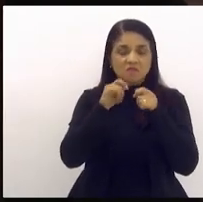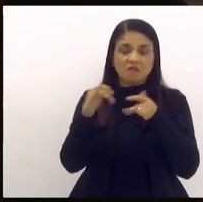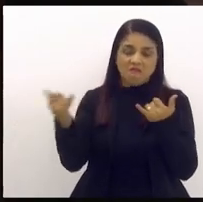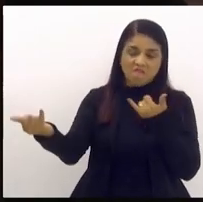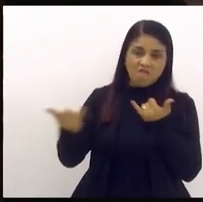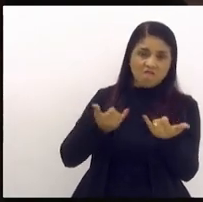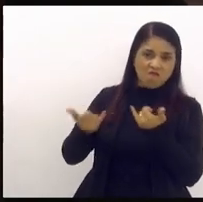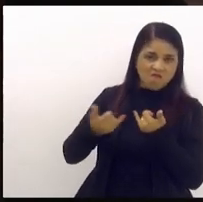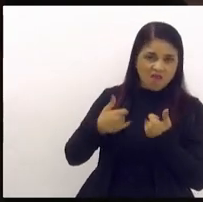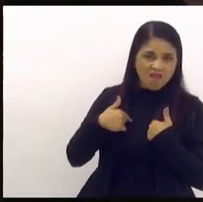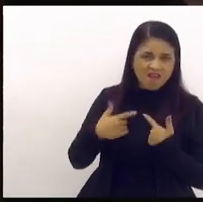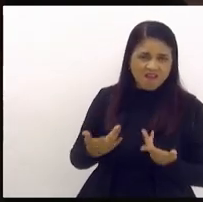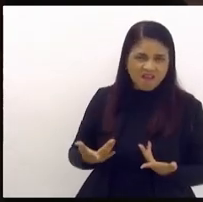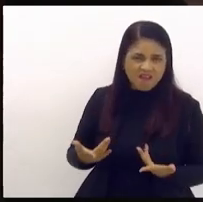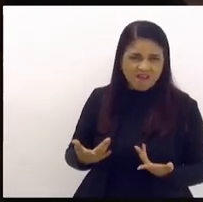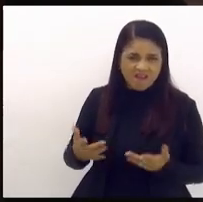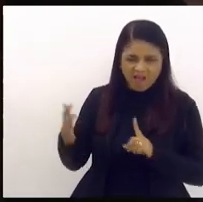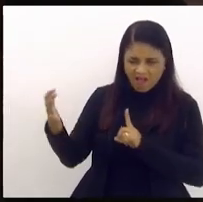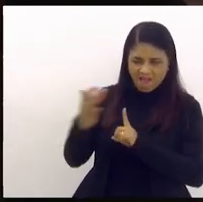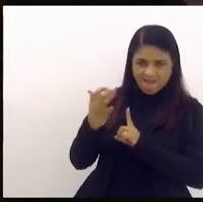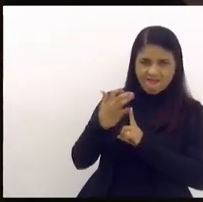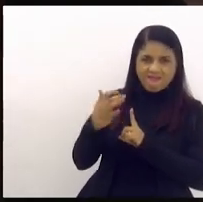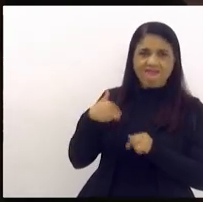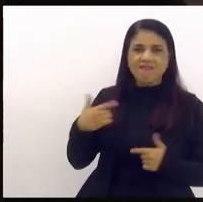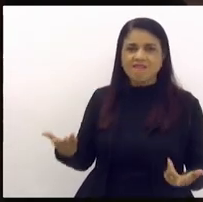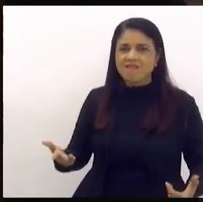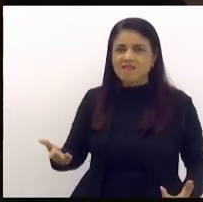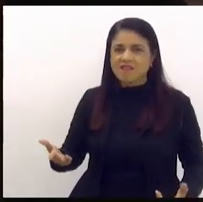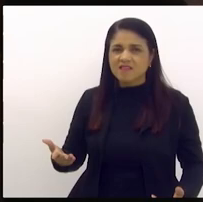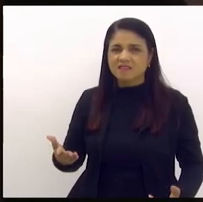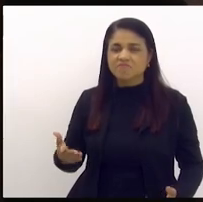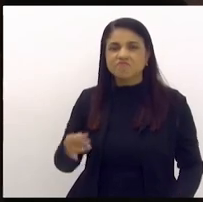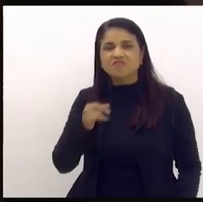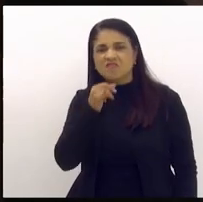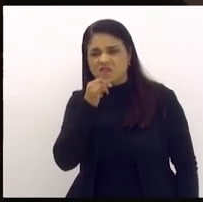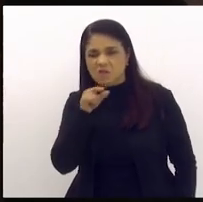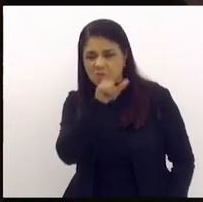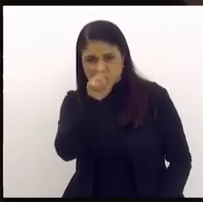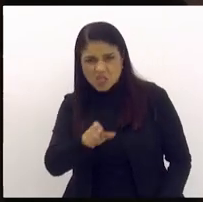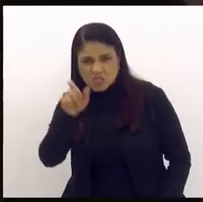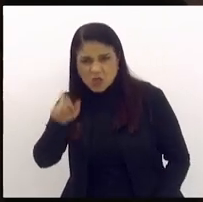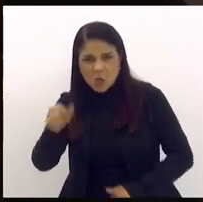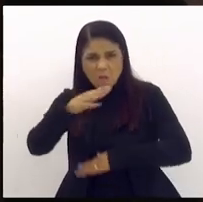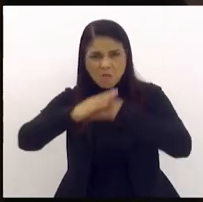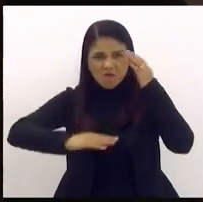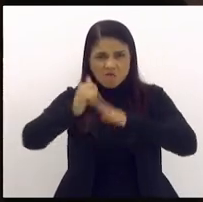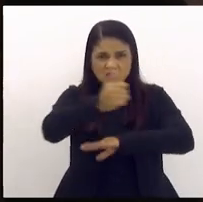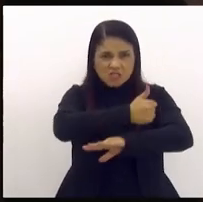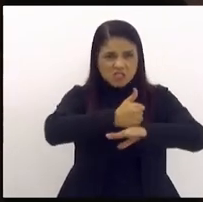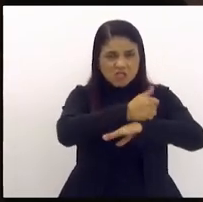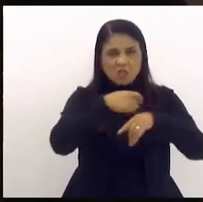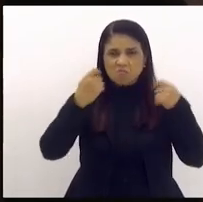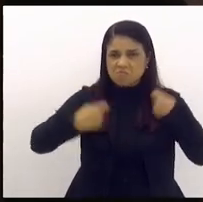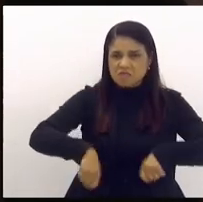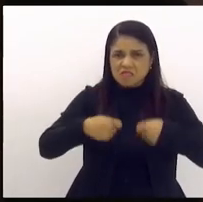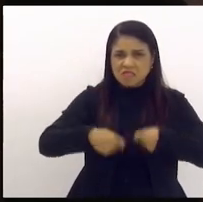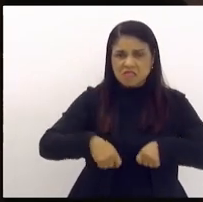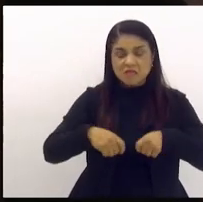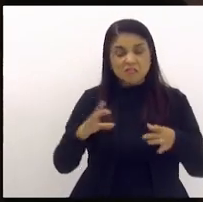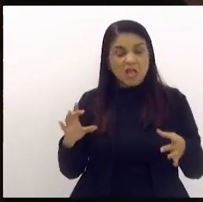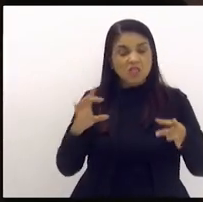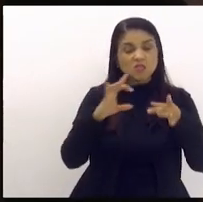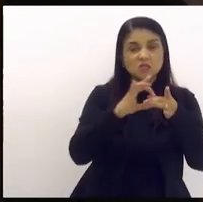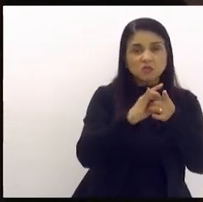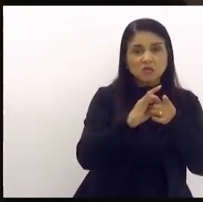recado, daqueles que infelizmente deveriam estar exercendo uma função pública, mas estão associados